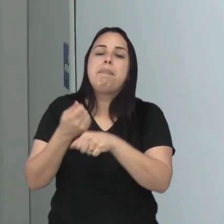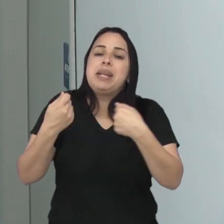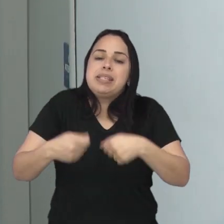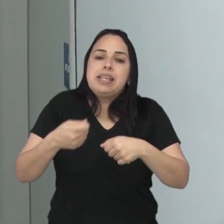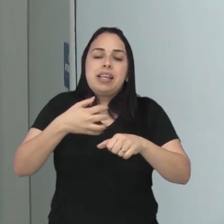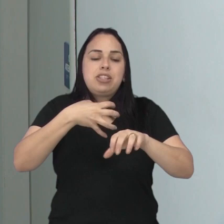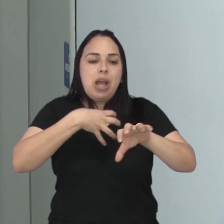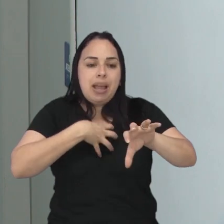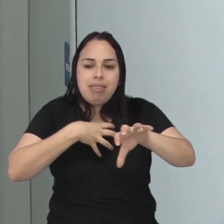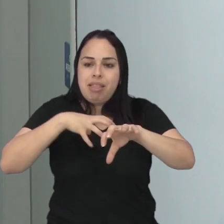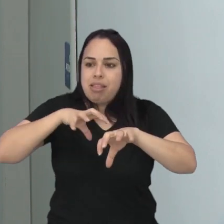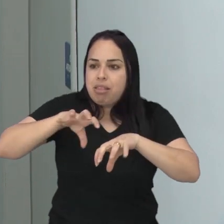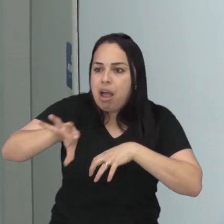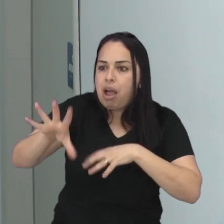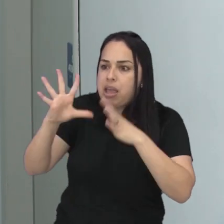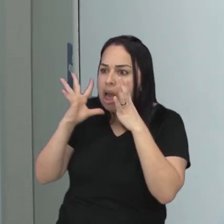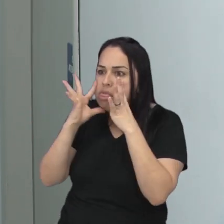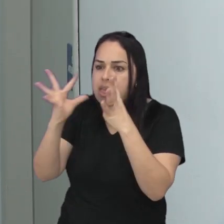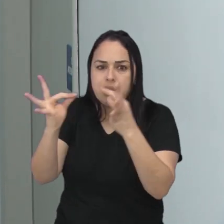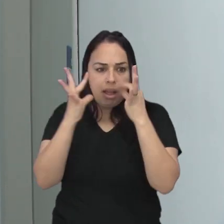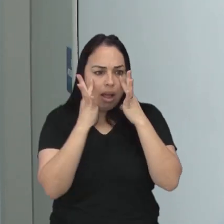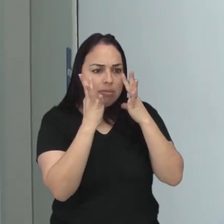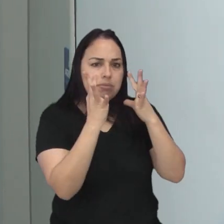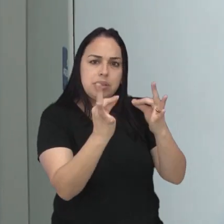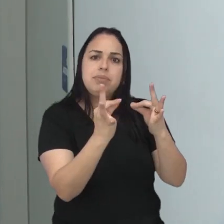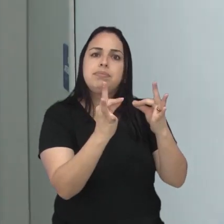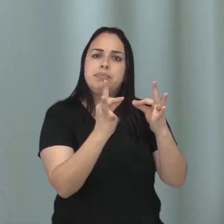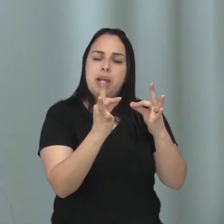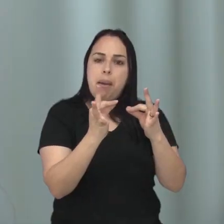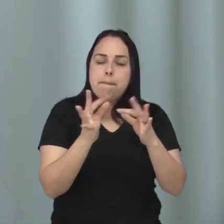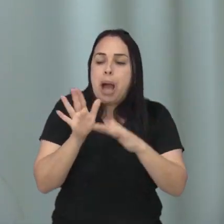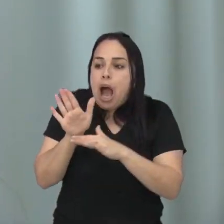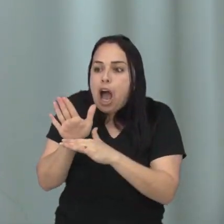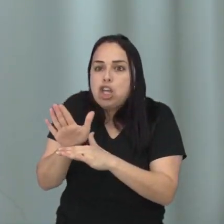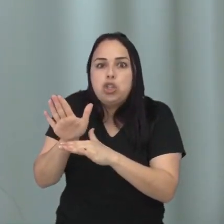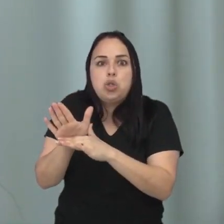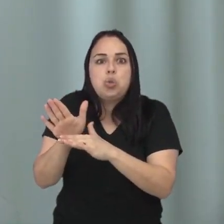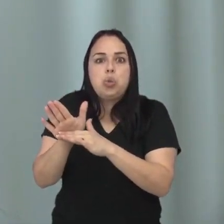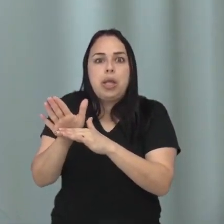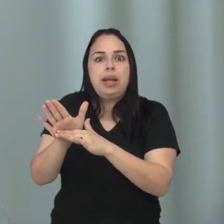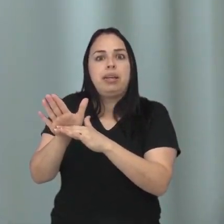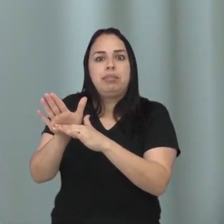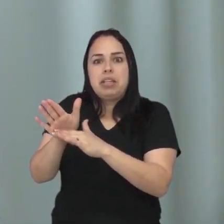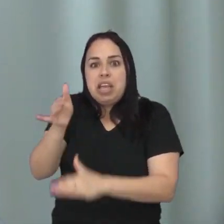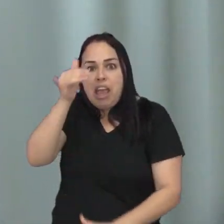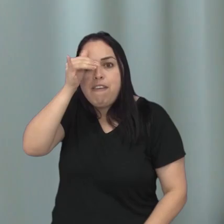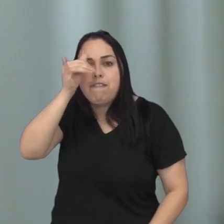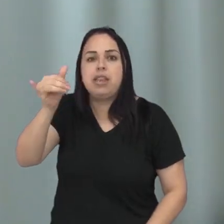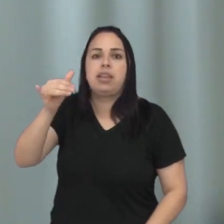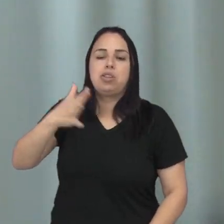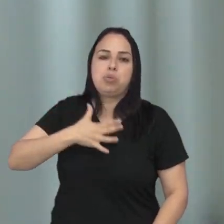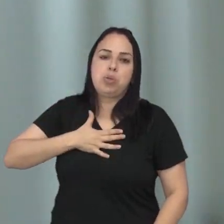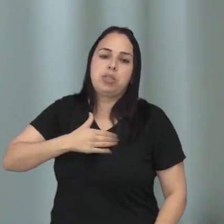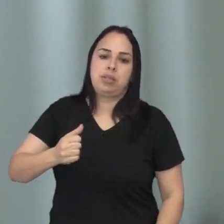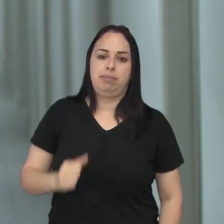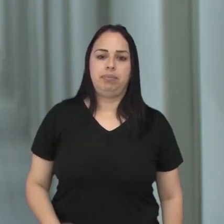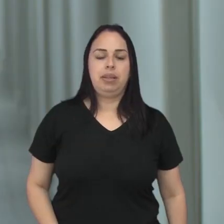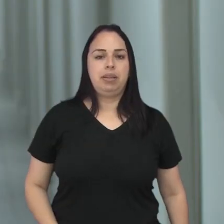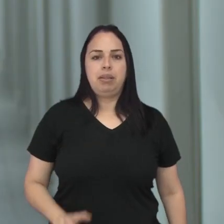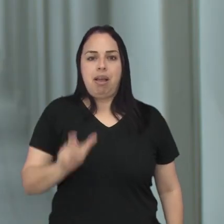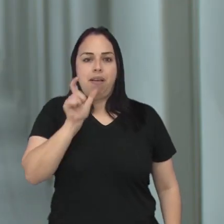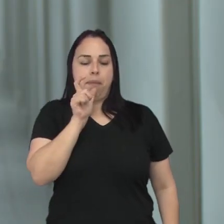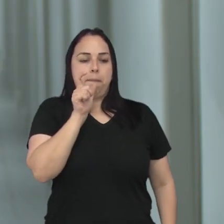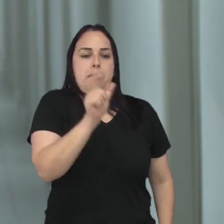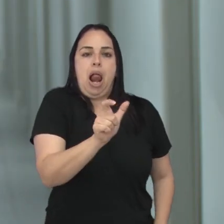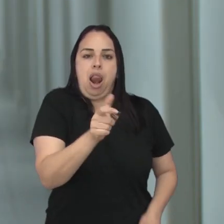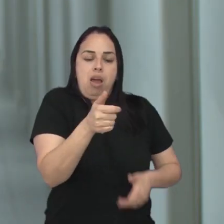dúvidas de que a empatia e o olhar atento para o problema contribuem para evitar os casos de suicídio. Às vezes